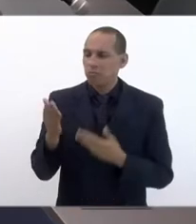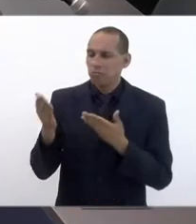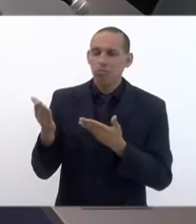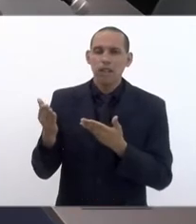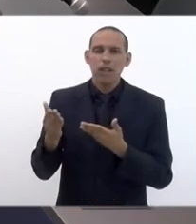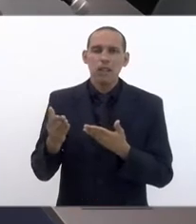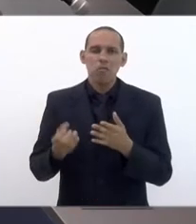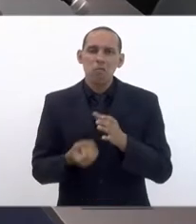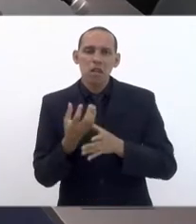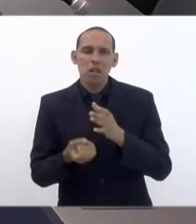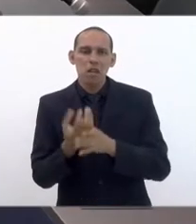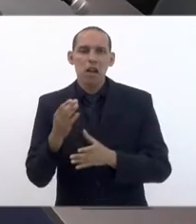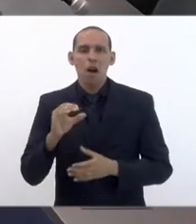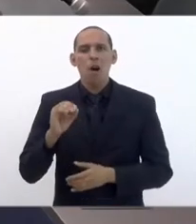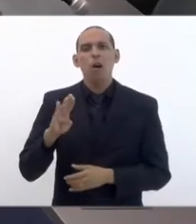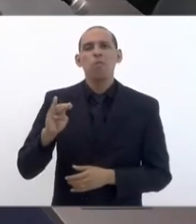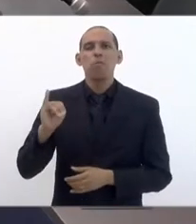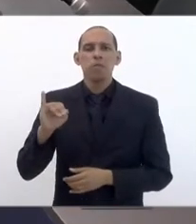obesidade infantil.